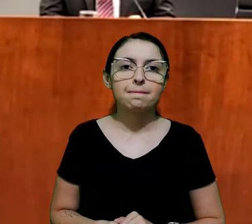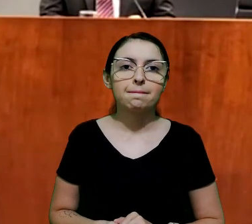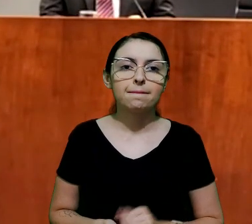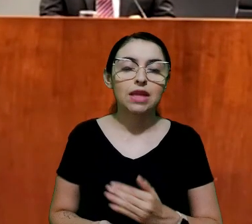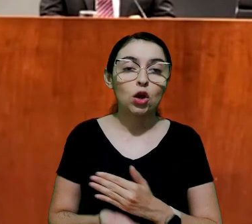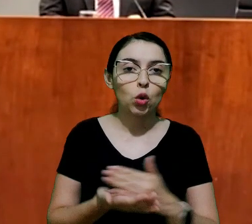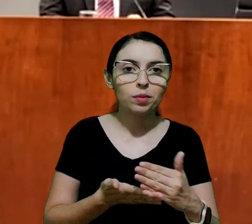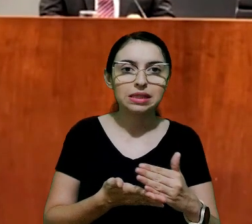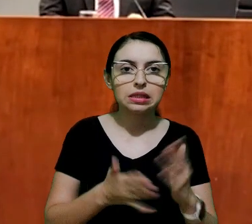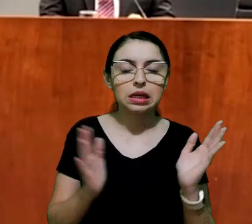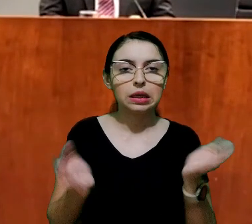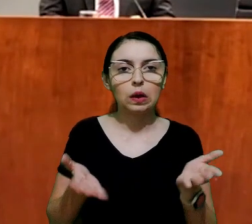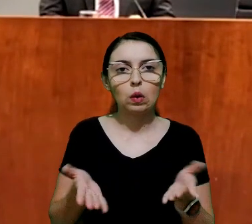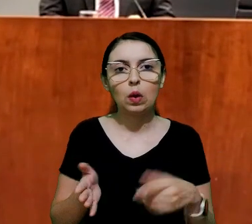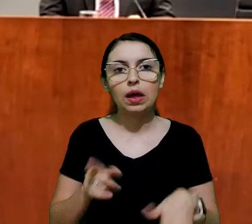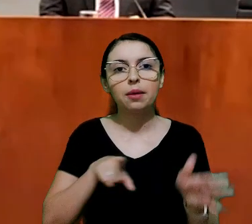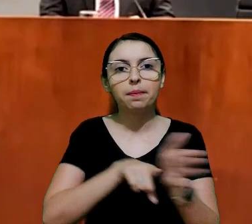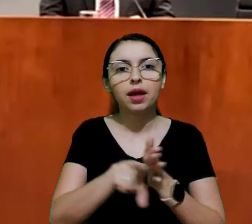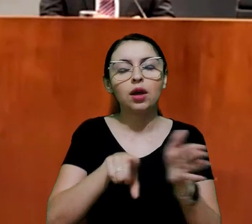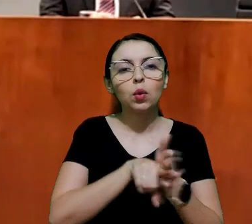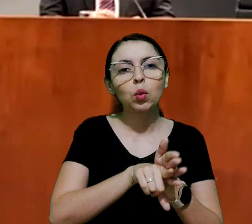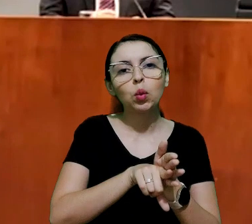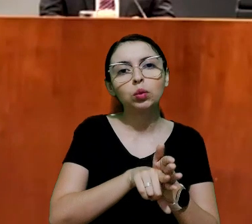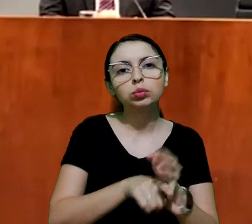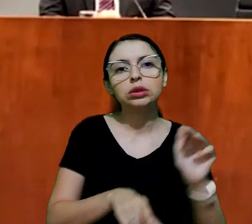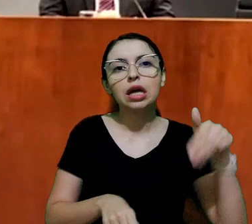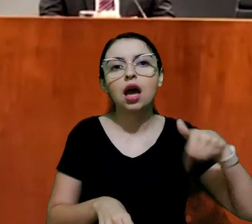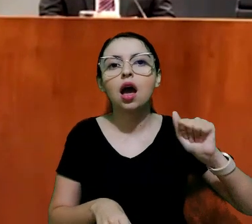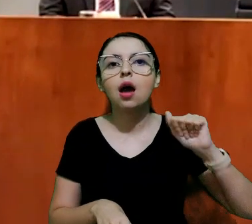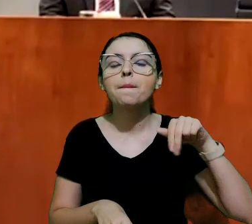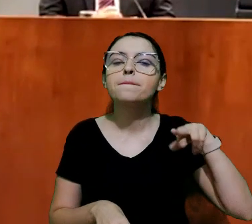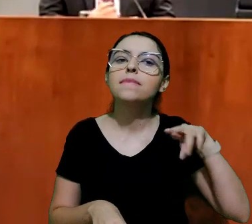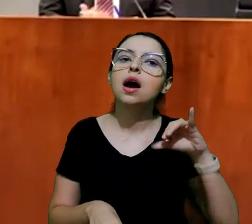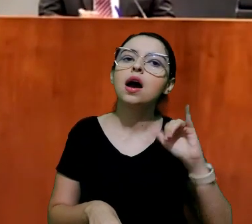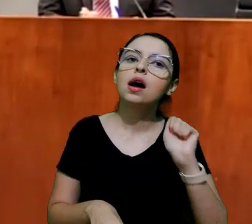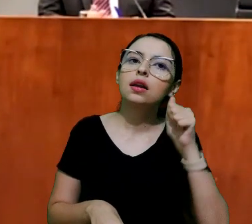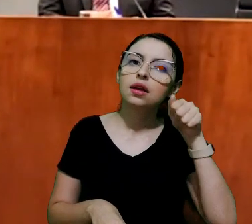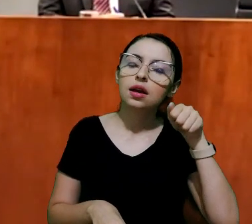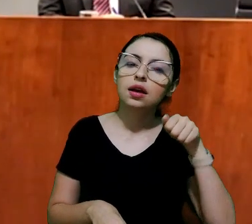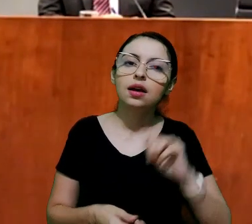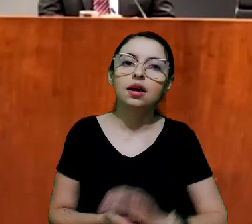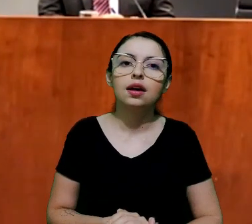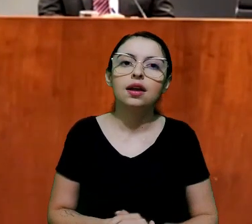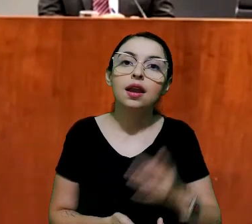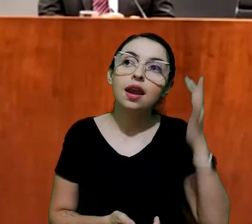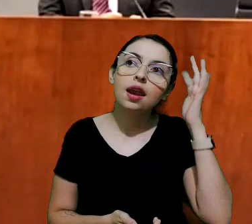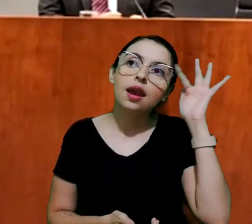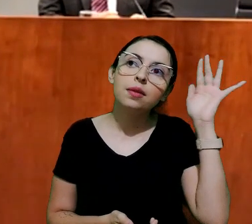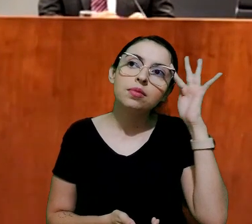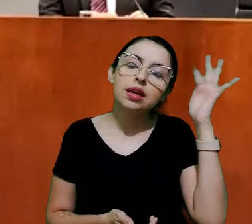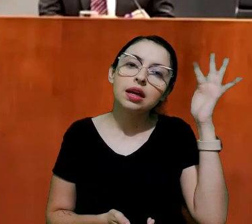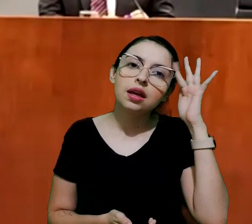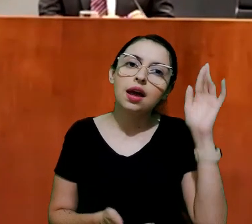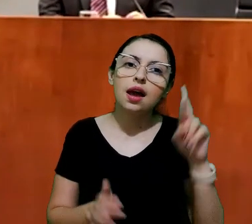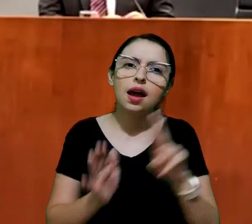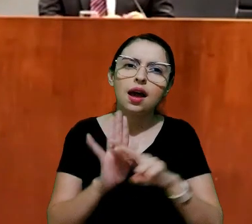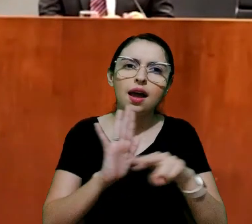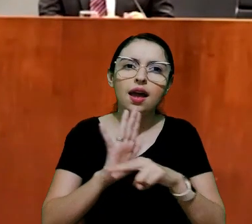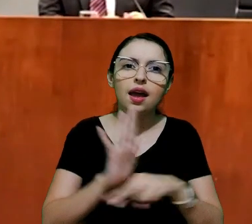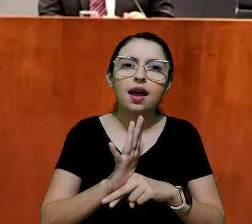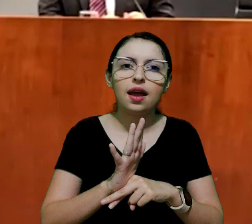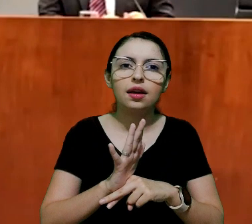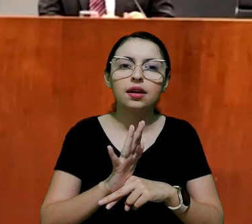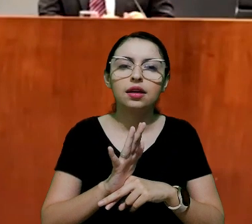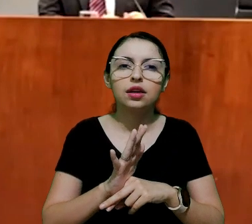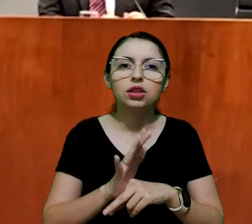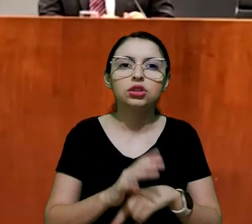Iniciando a partir da pergunta feita pela professora Maria Helena Braceiro, eu só lembraria que as regras de sucessão são normas de